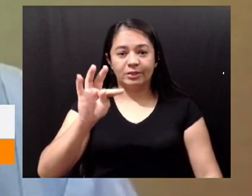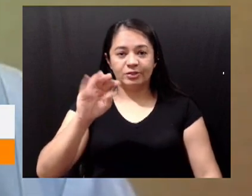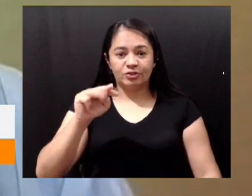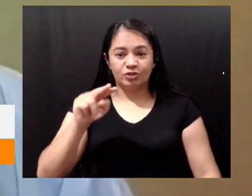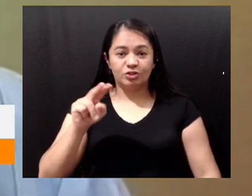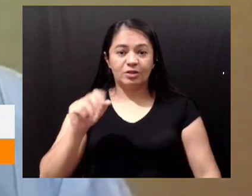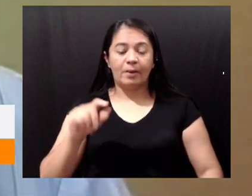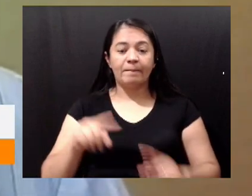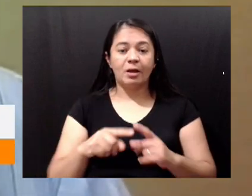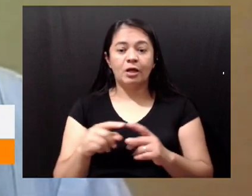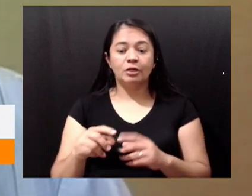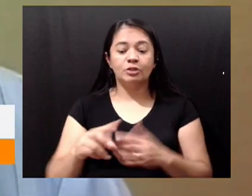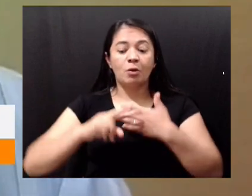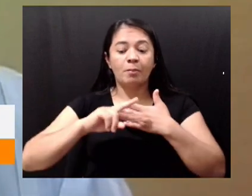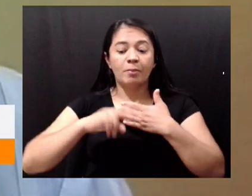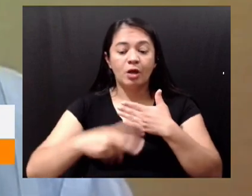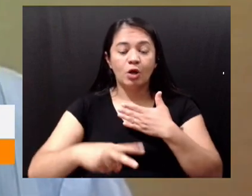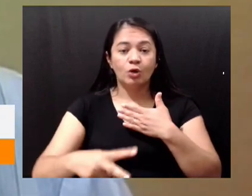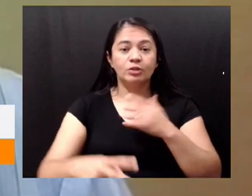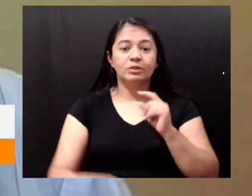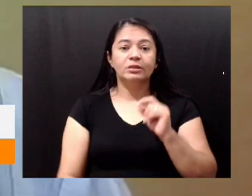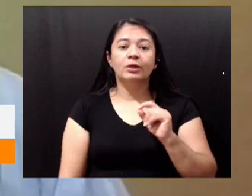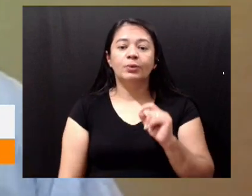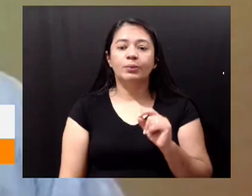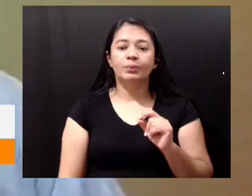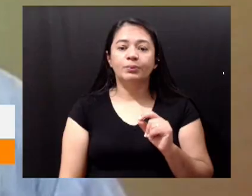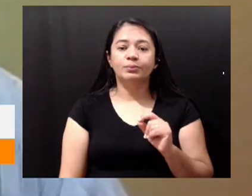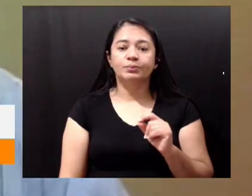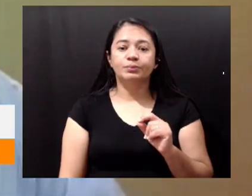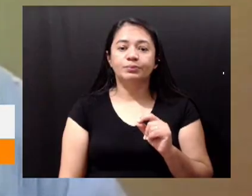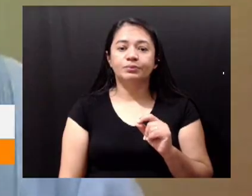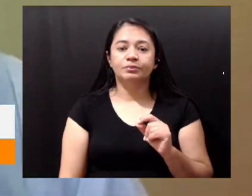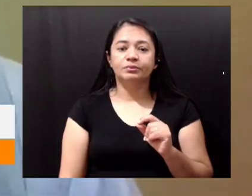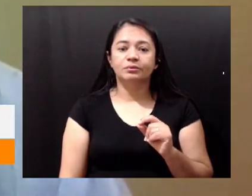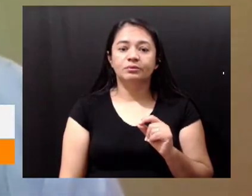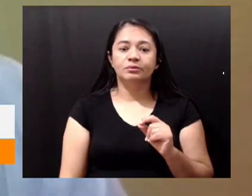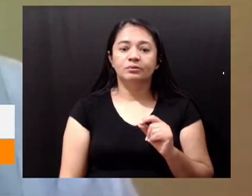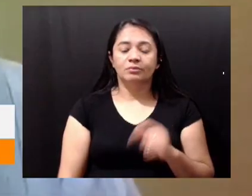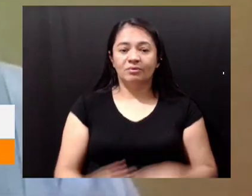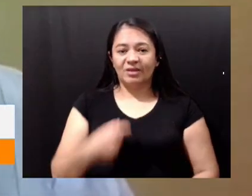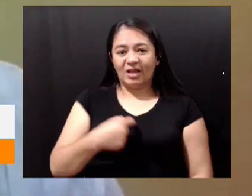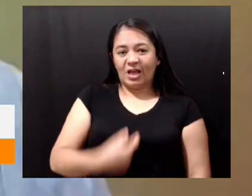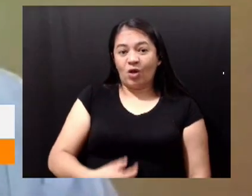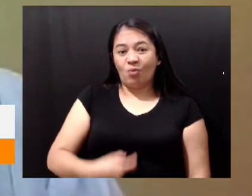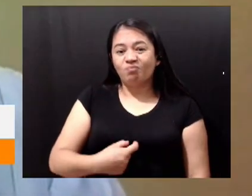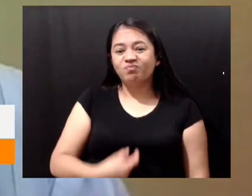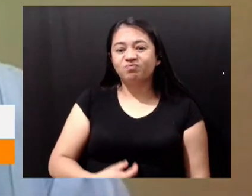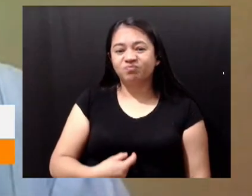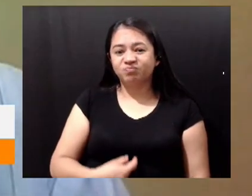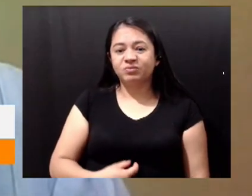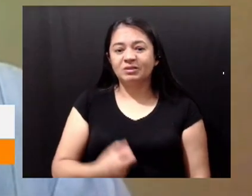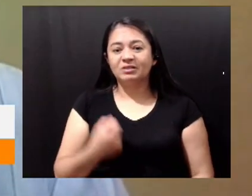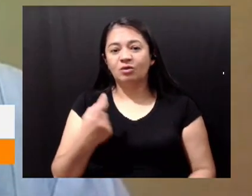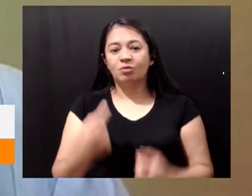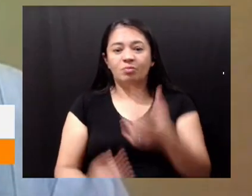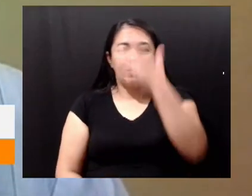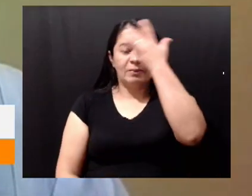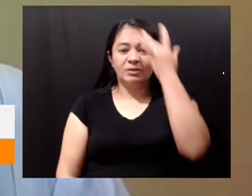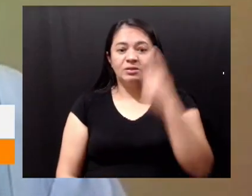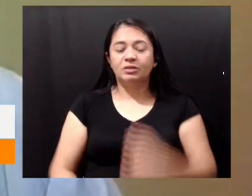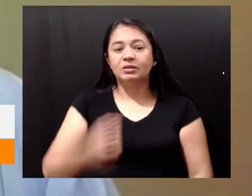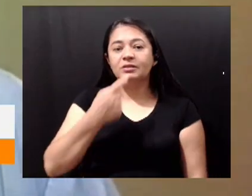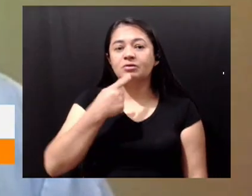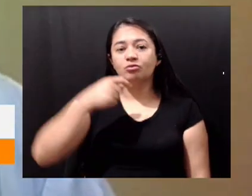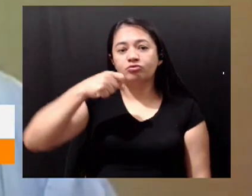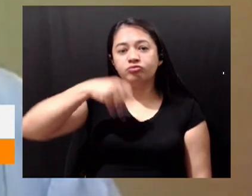dela, efeitos adversos, efeitos gastrointestinais, até em alguns casos com sangramentos, tal. E